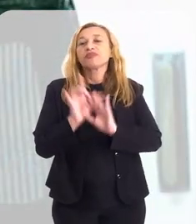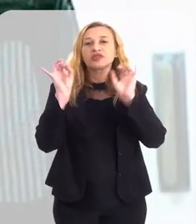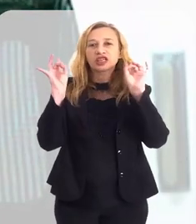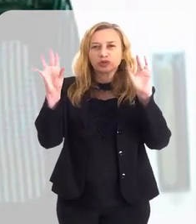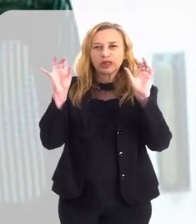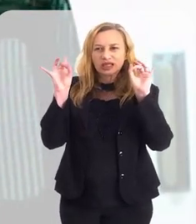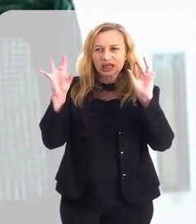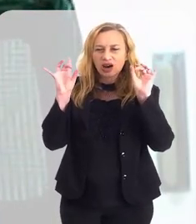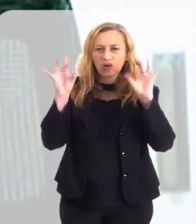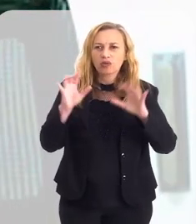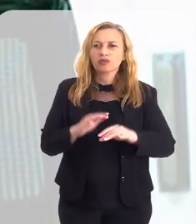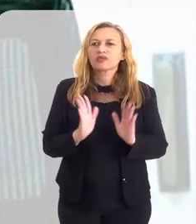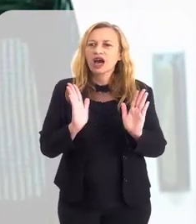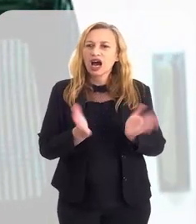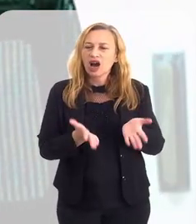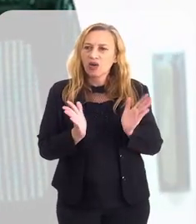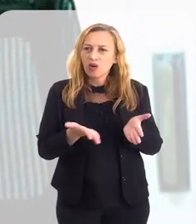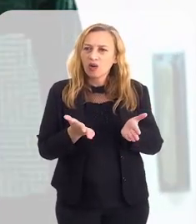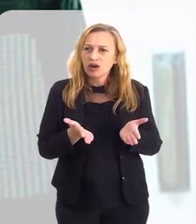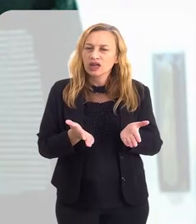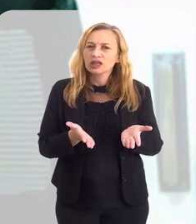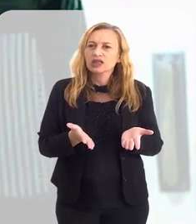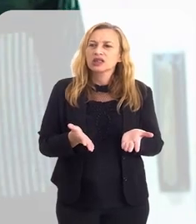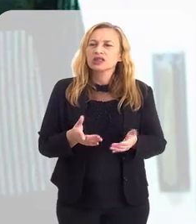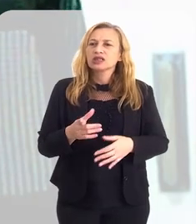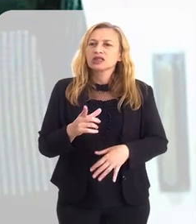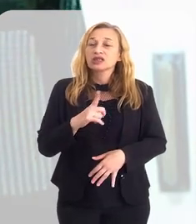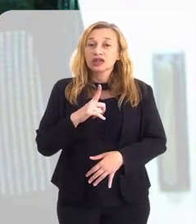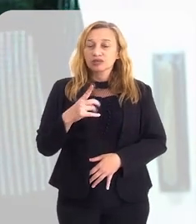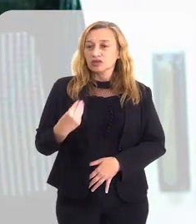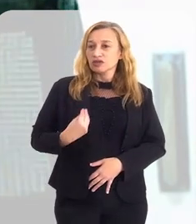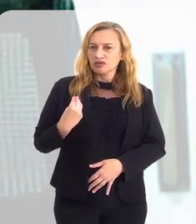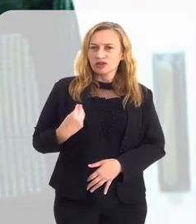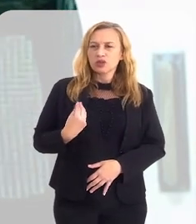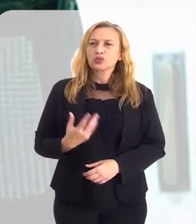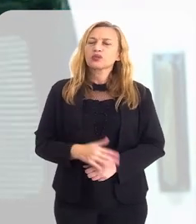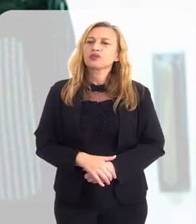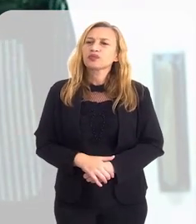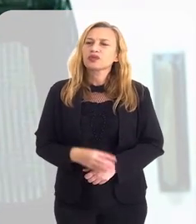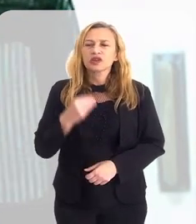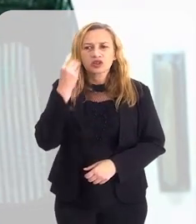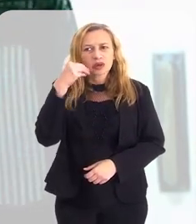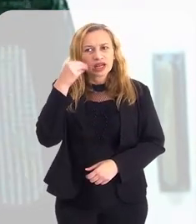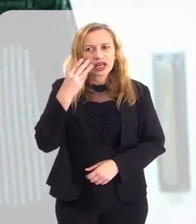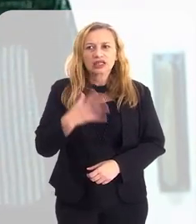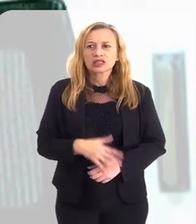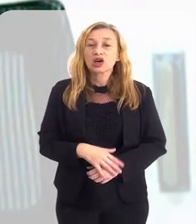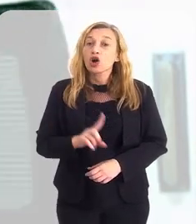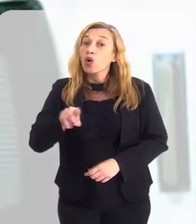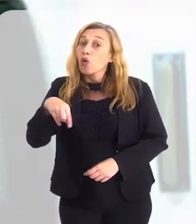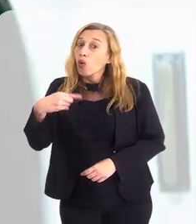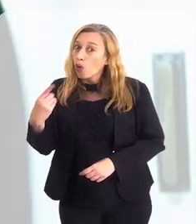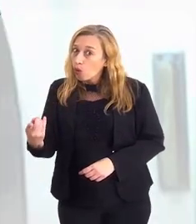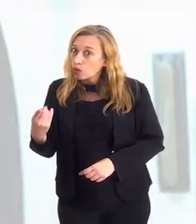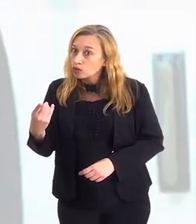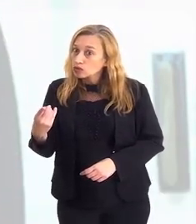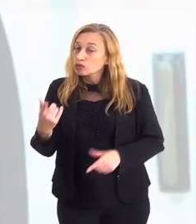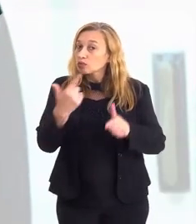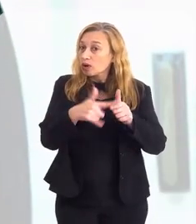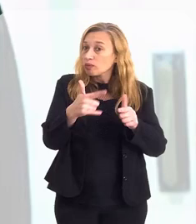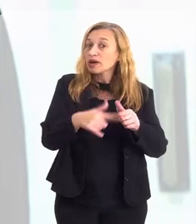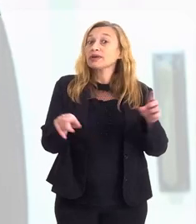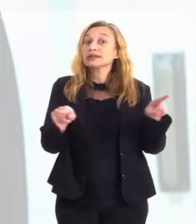Em especial, agora, né, nesse cenário que a gente tem vivido, eu penso que nós temos um